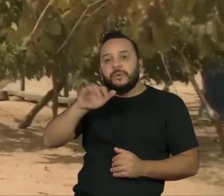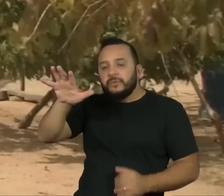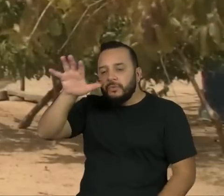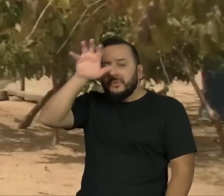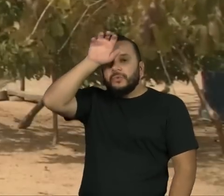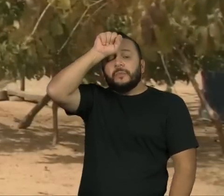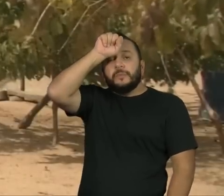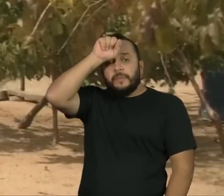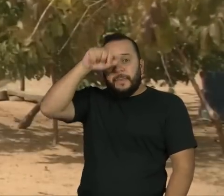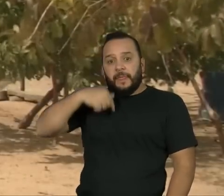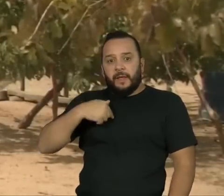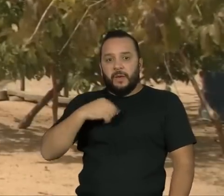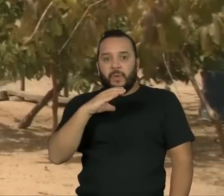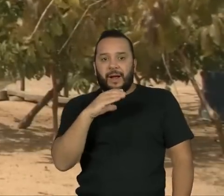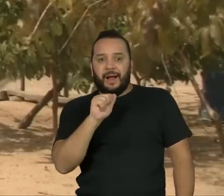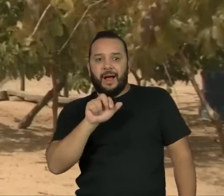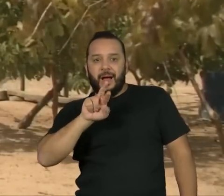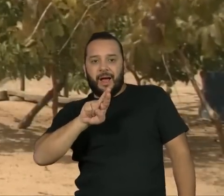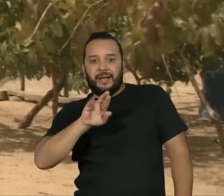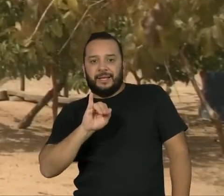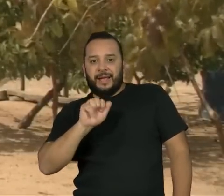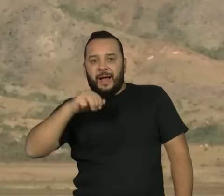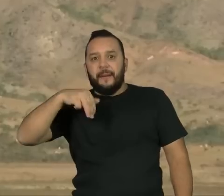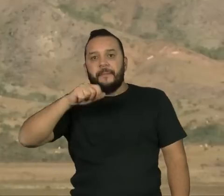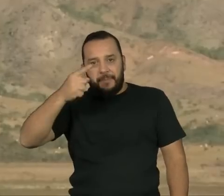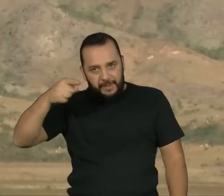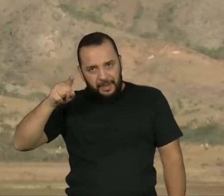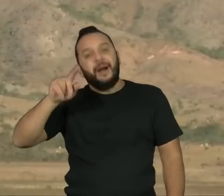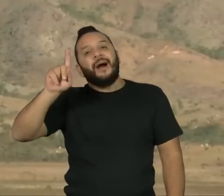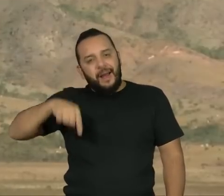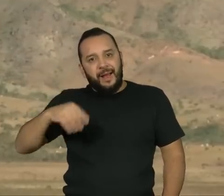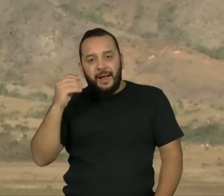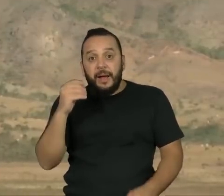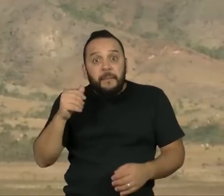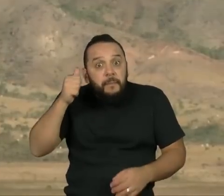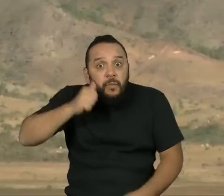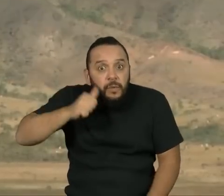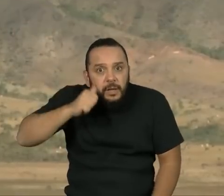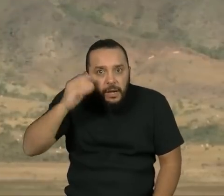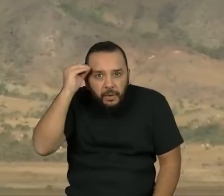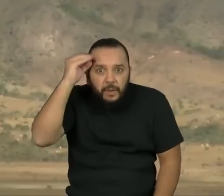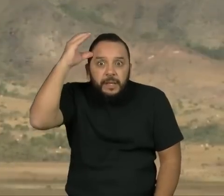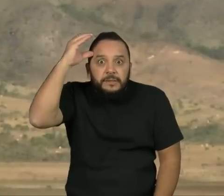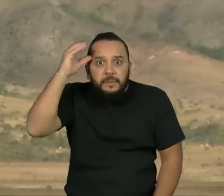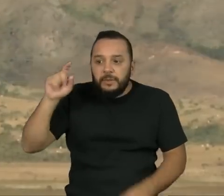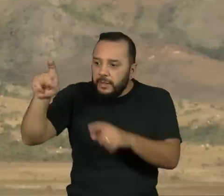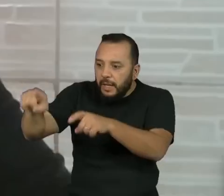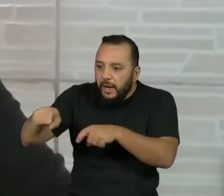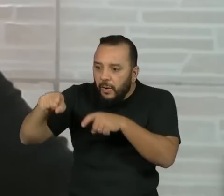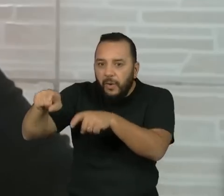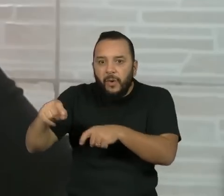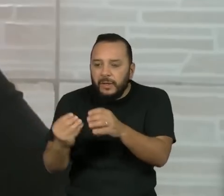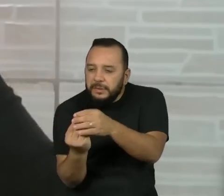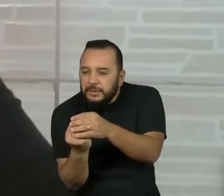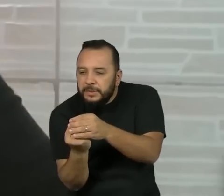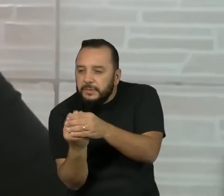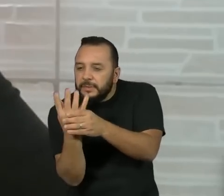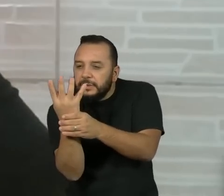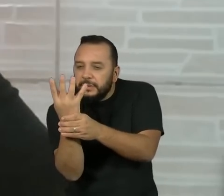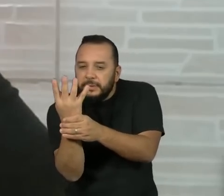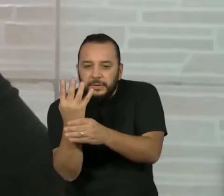de conhecimento das mulheres. Conhecimentos, né, que é da roça, que é da planta, que é cuidar